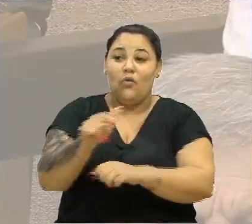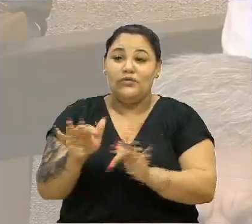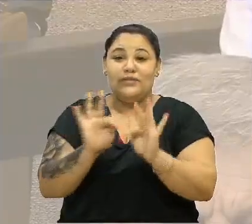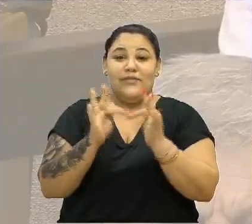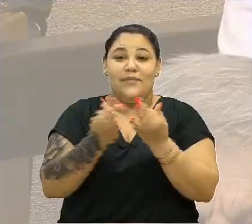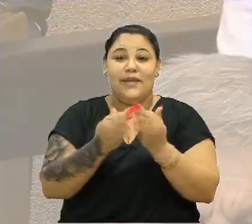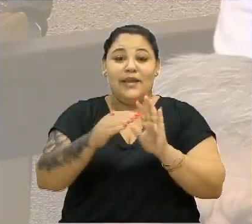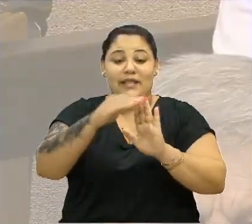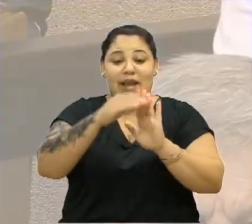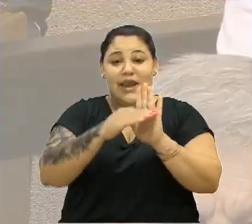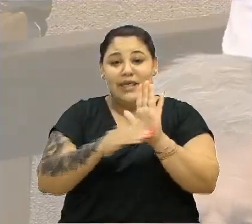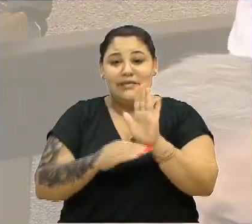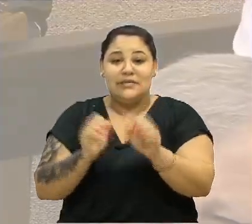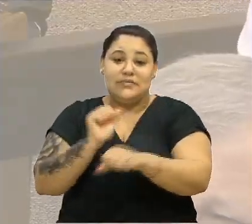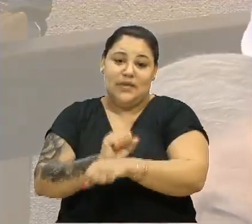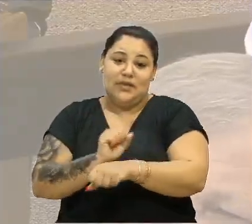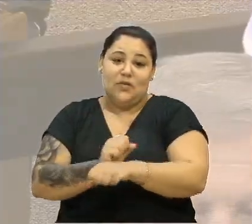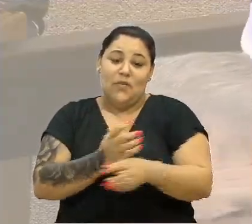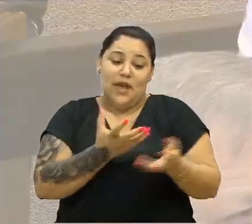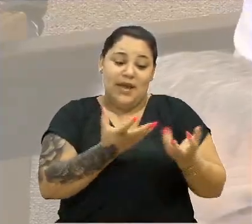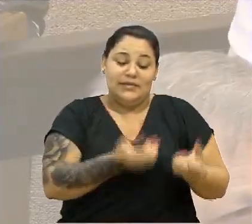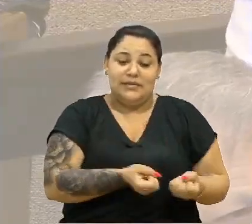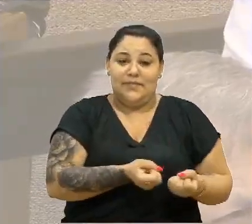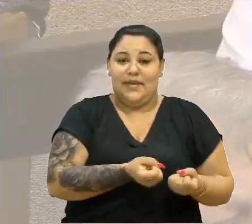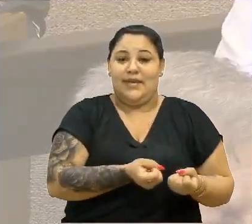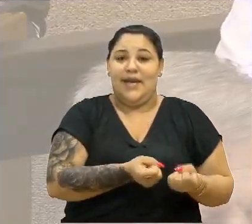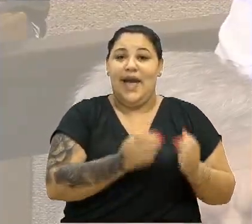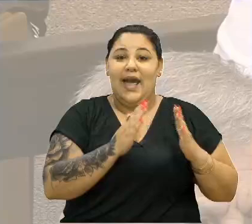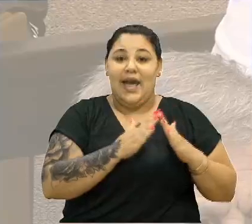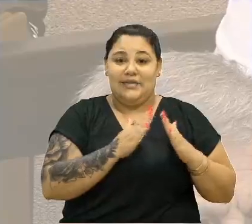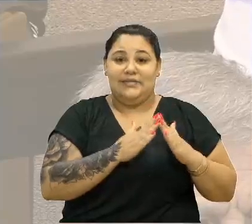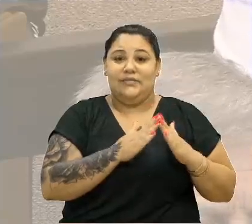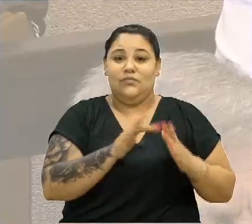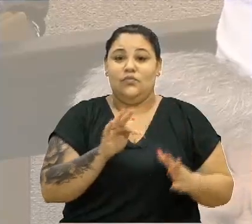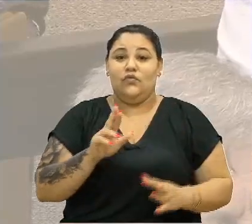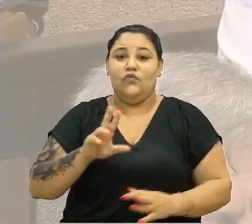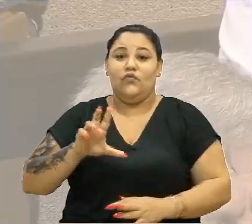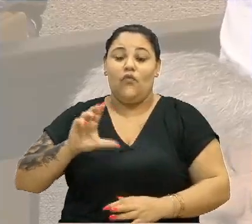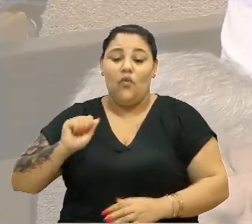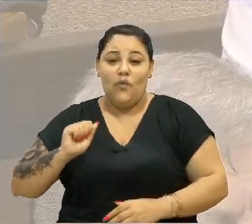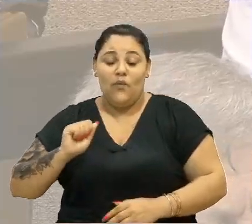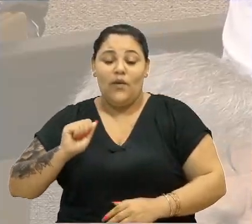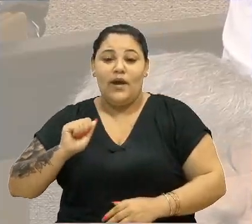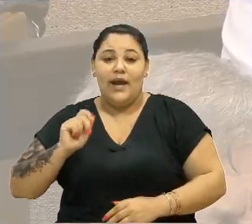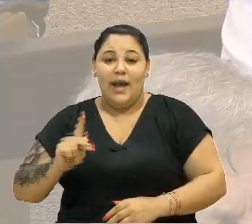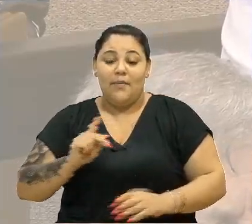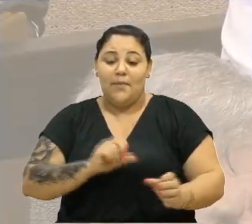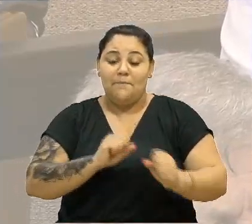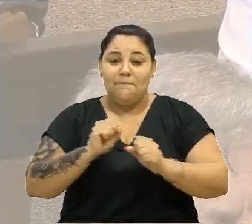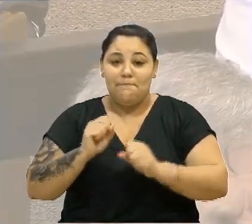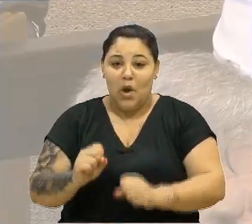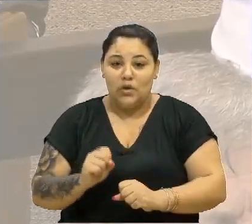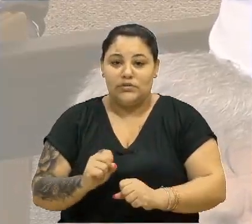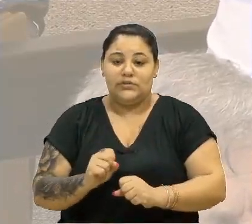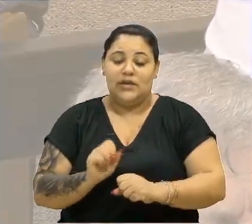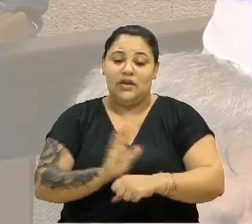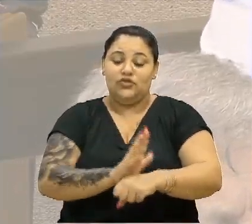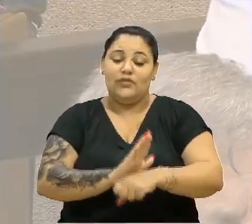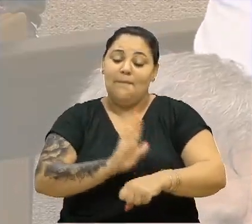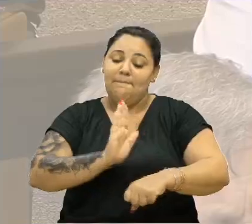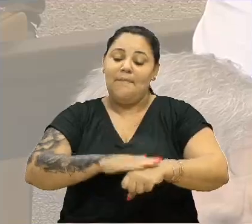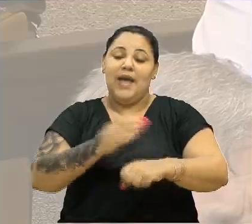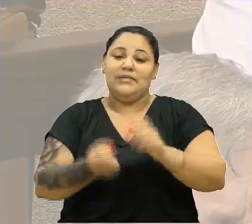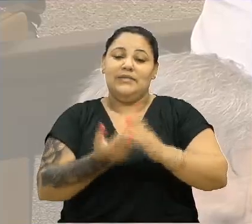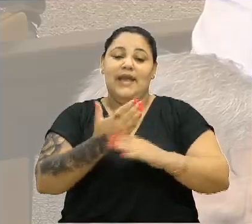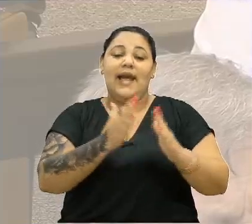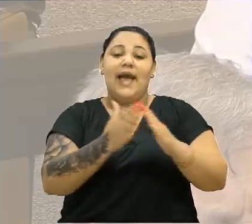para receber a sua casa, para que o FUNCAP possa fomentar novamente mais moradias e mais condições dignas para